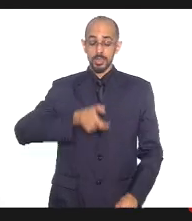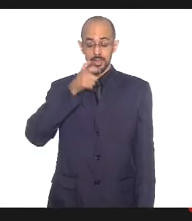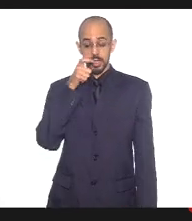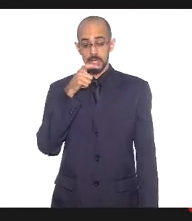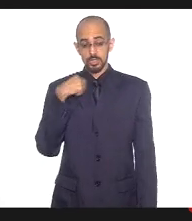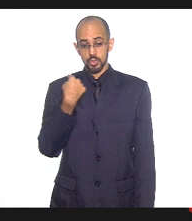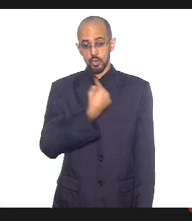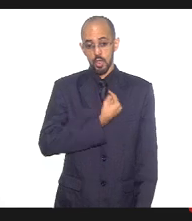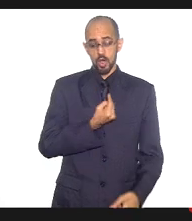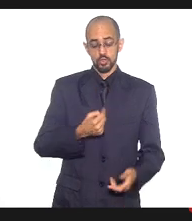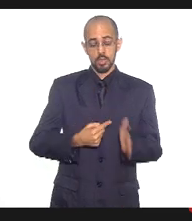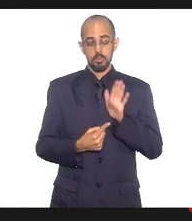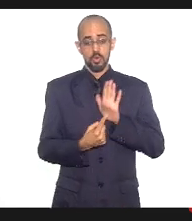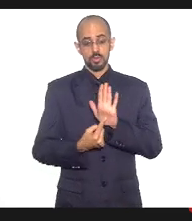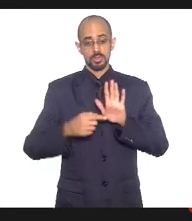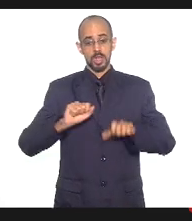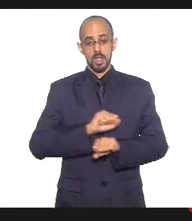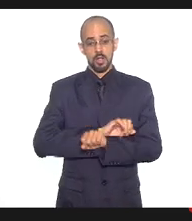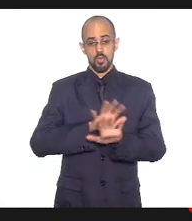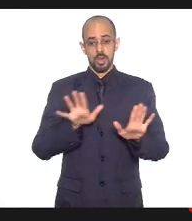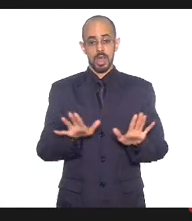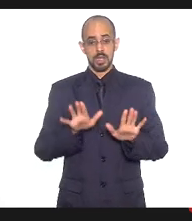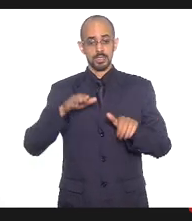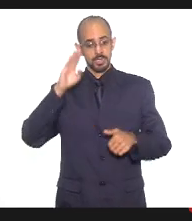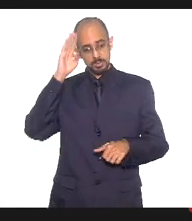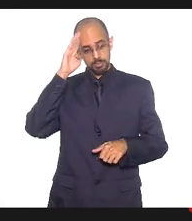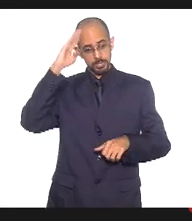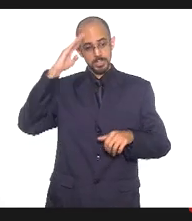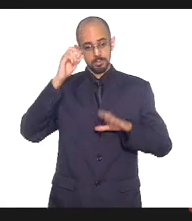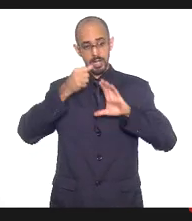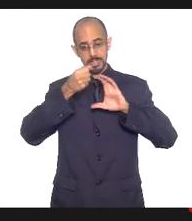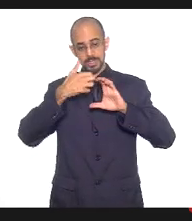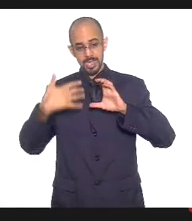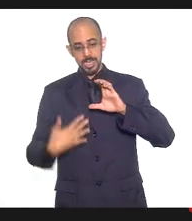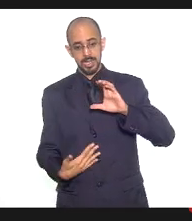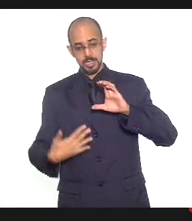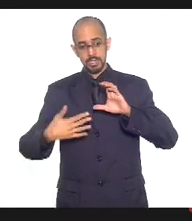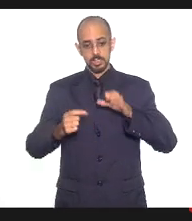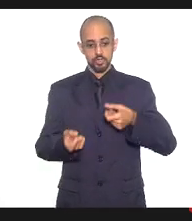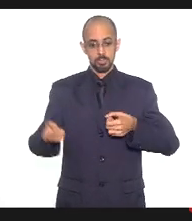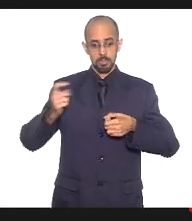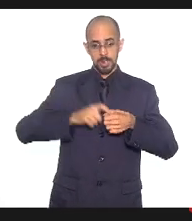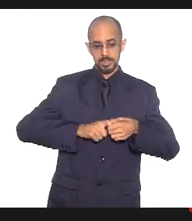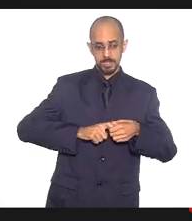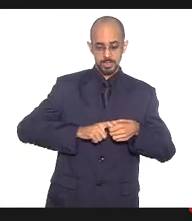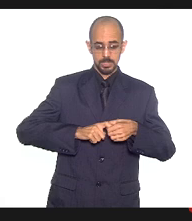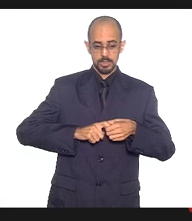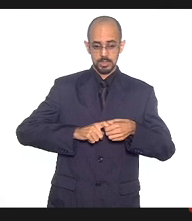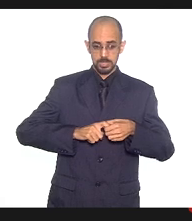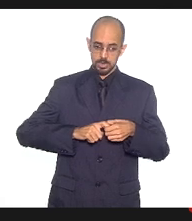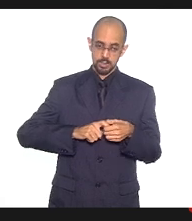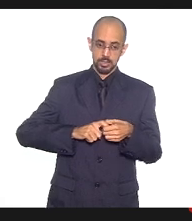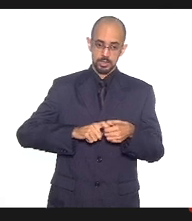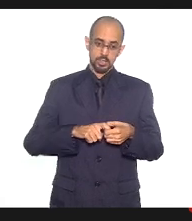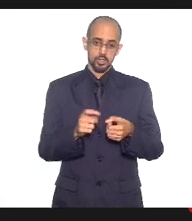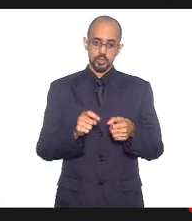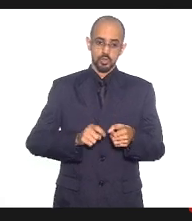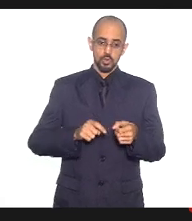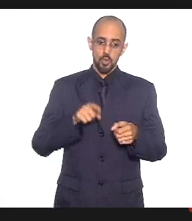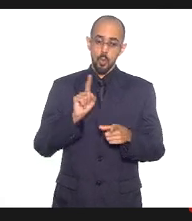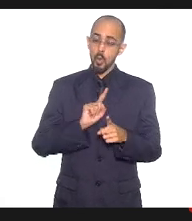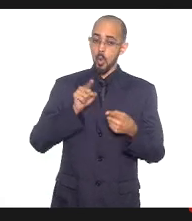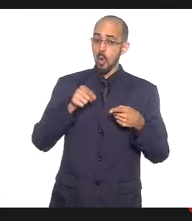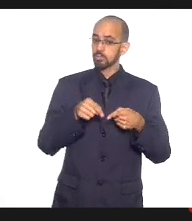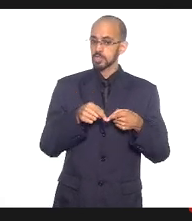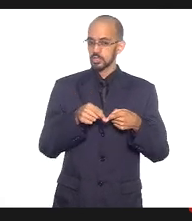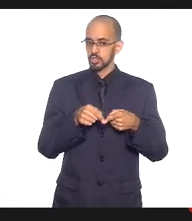forma mais clara possível as principais características de uma parceria consorcial com o objetivo de explorar